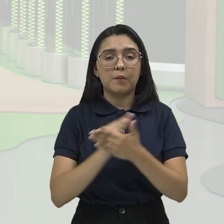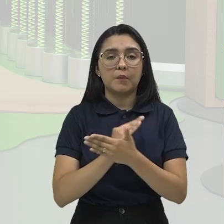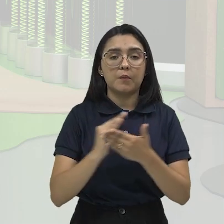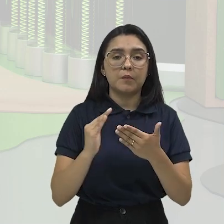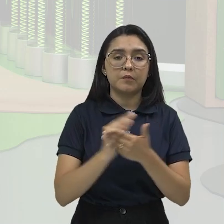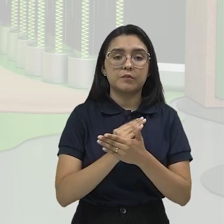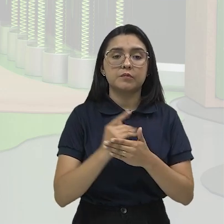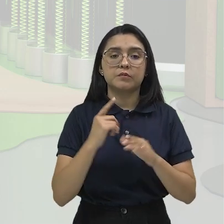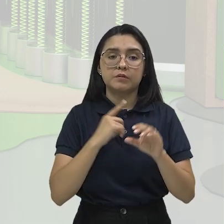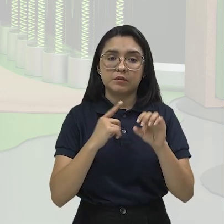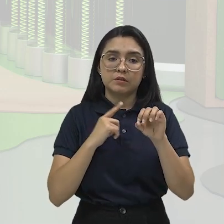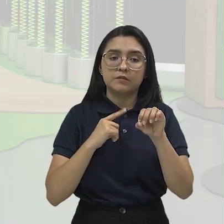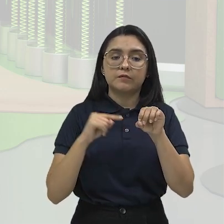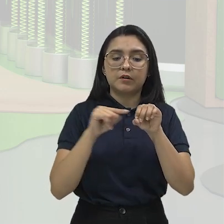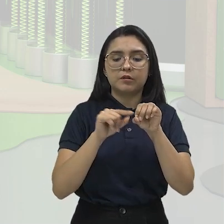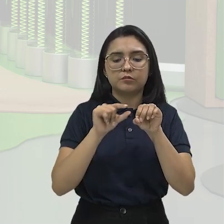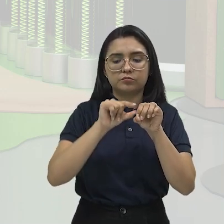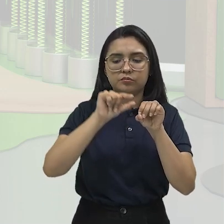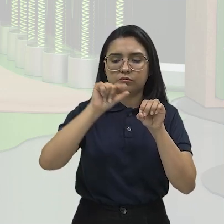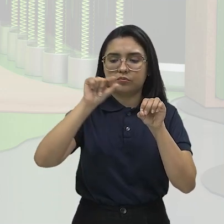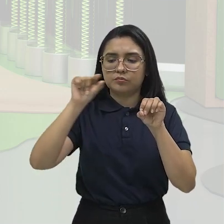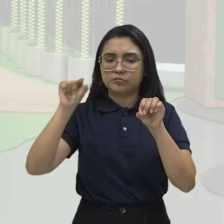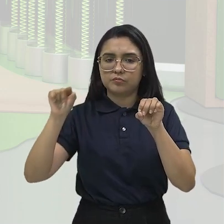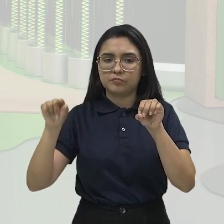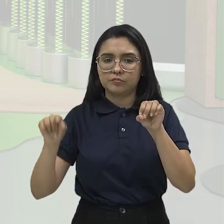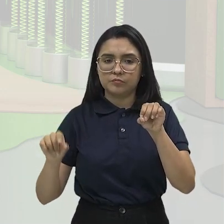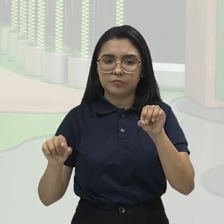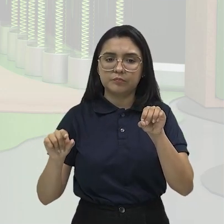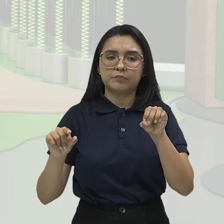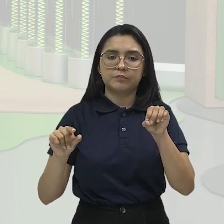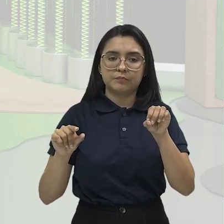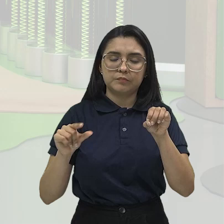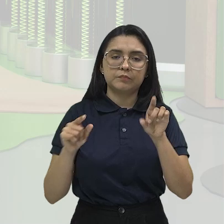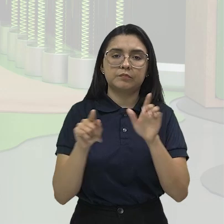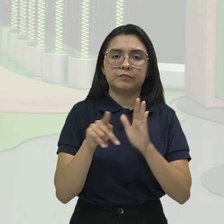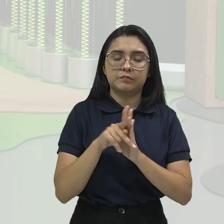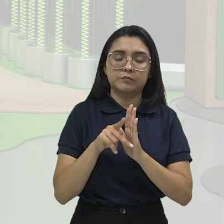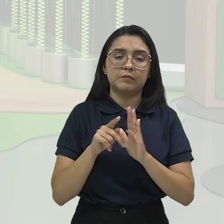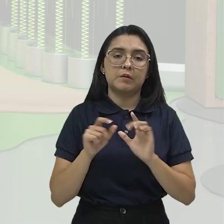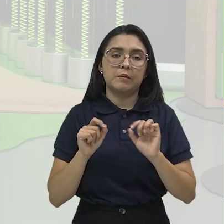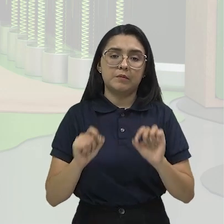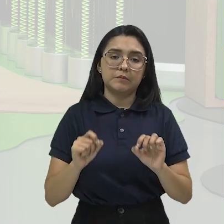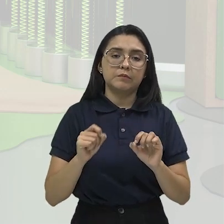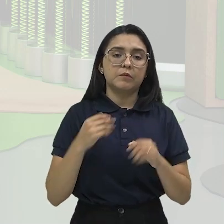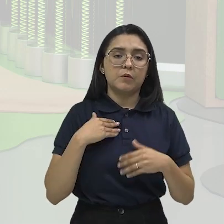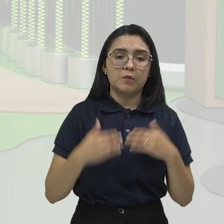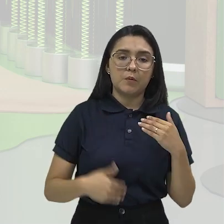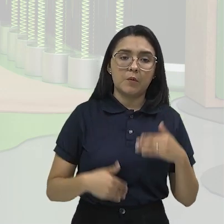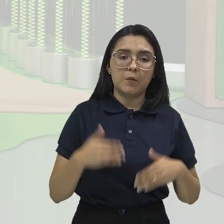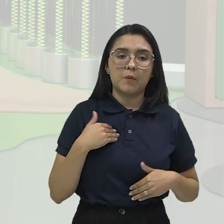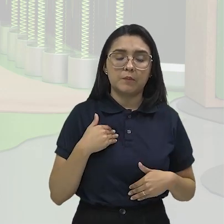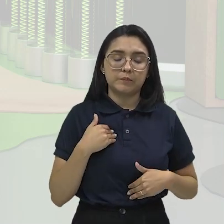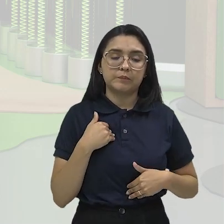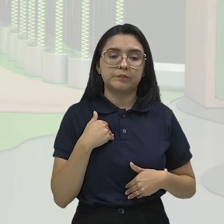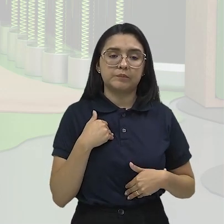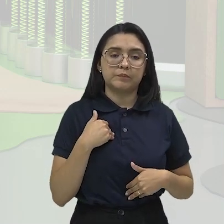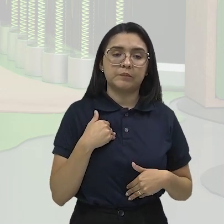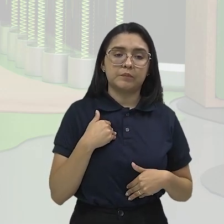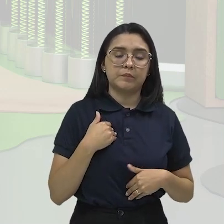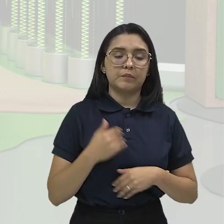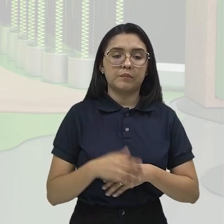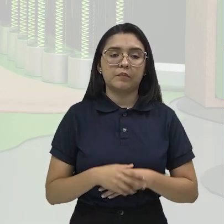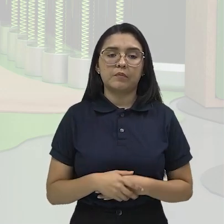acabam ficando pelo caminho por conta dessas barreiras, tanto físicas quanto químicas, que eles acabam enfrentando